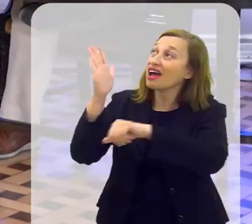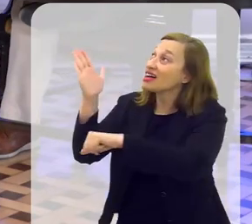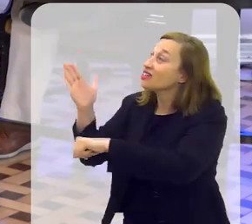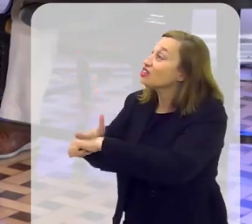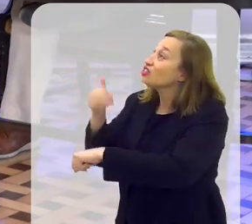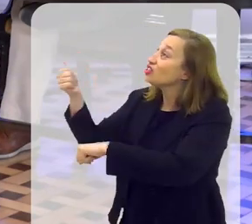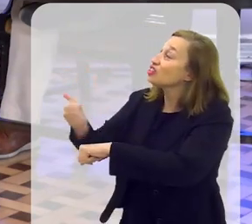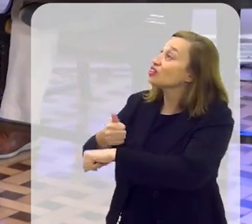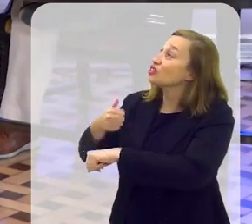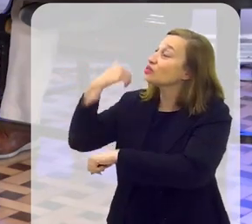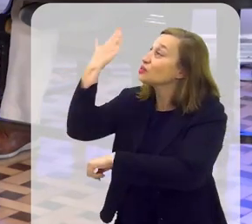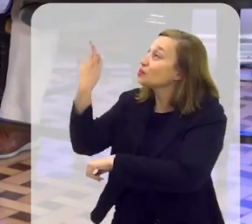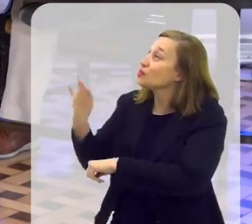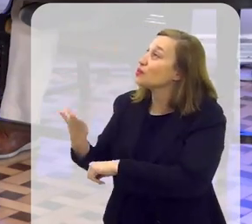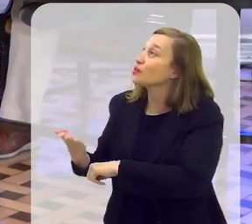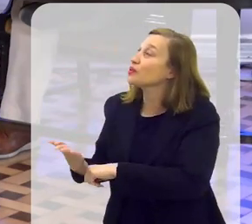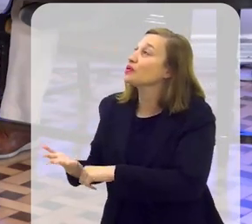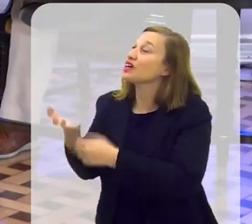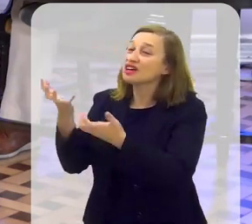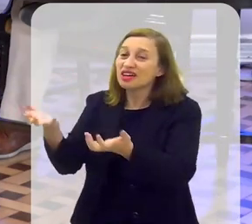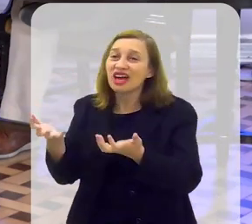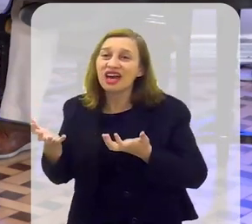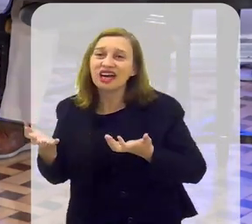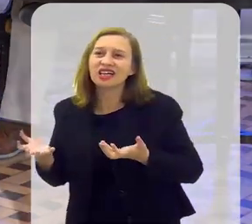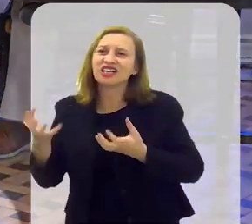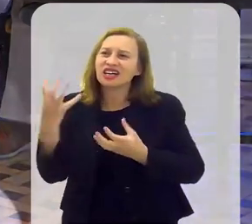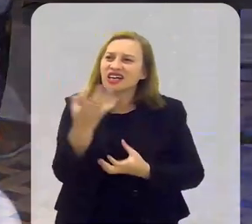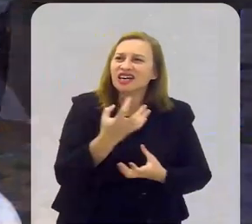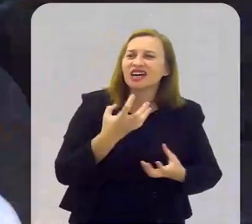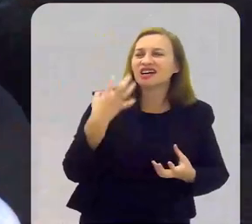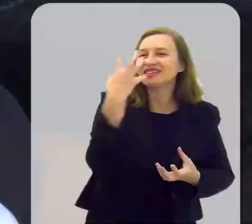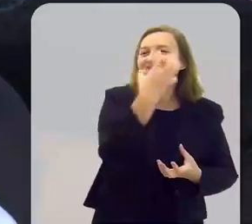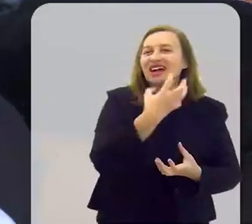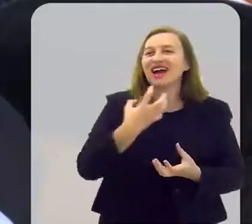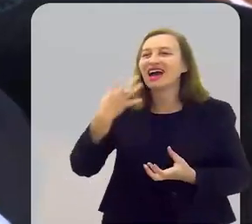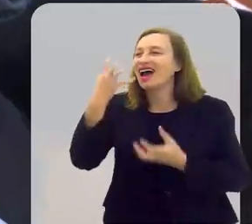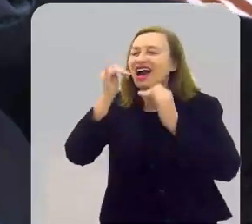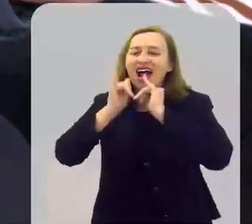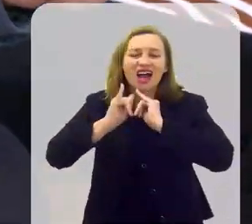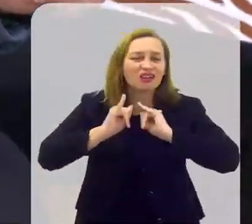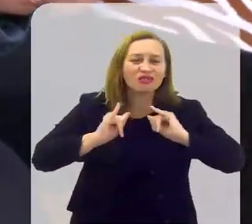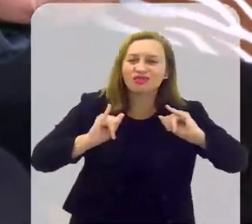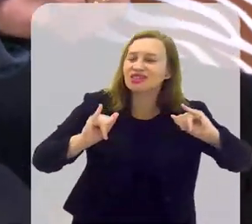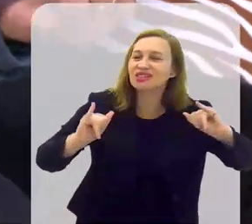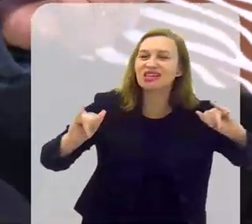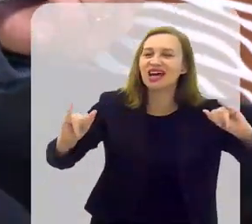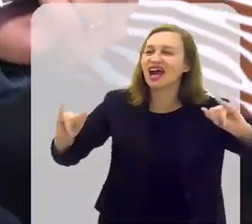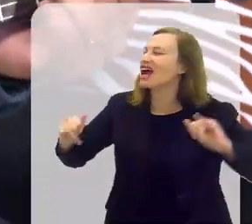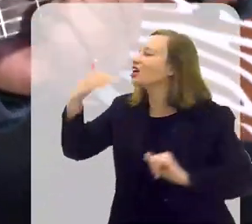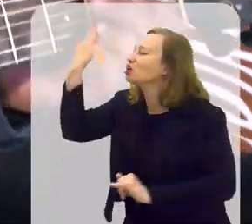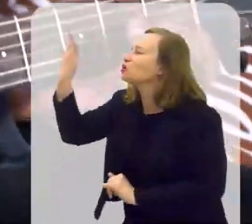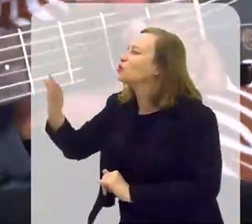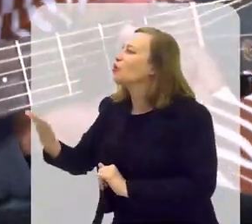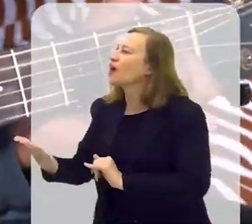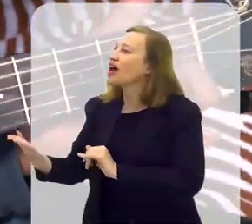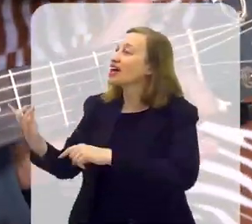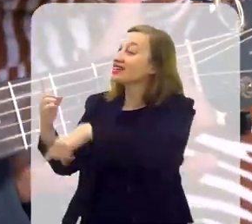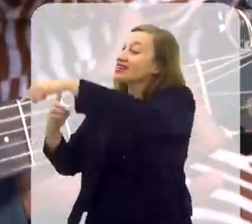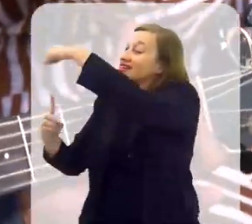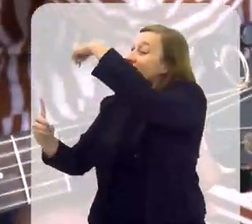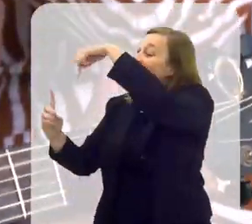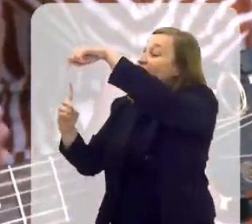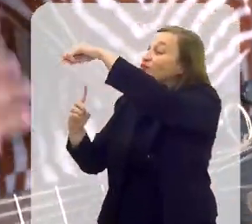tu és eu quero cantar Santo eu quero cantar